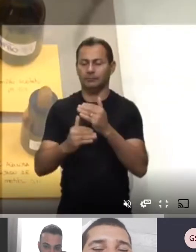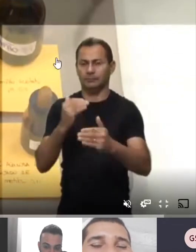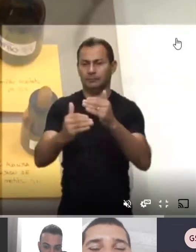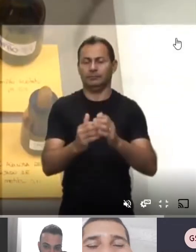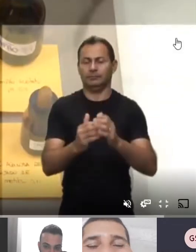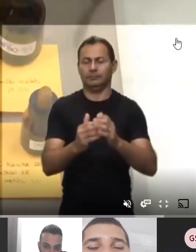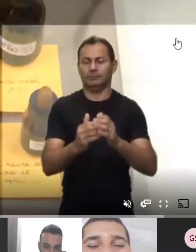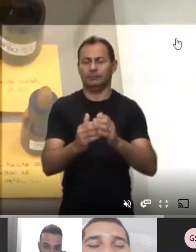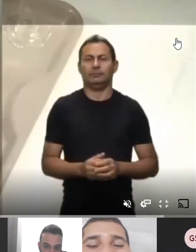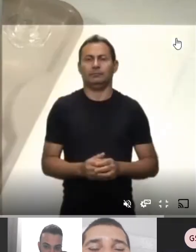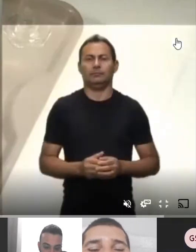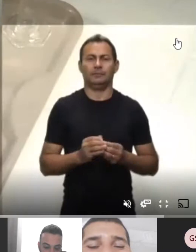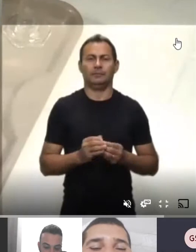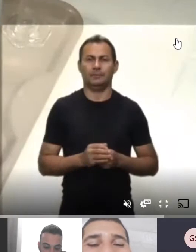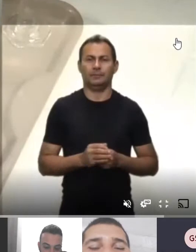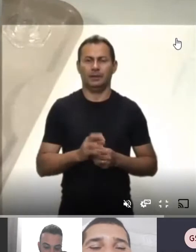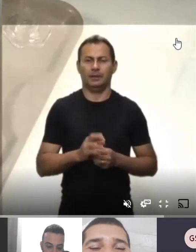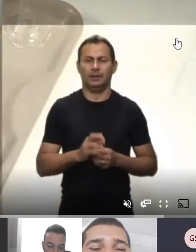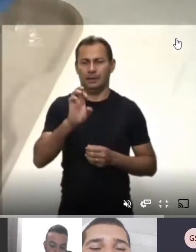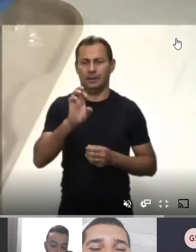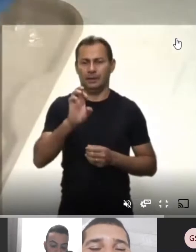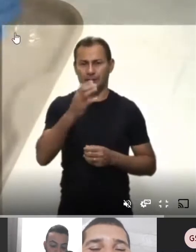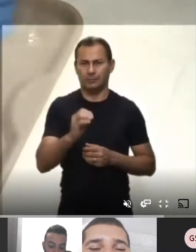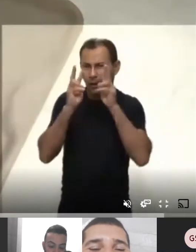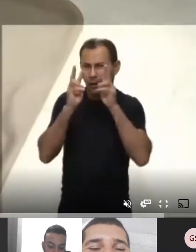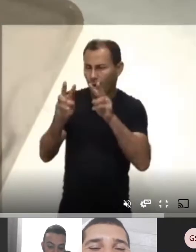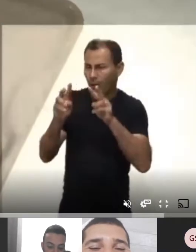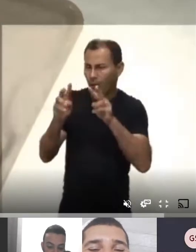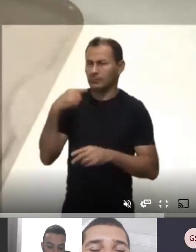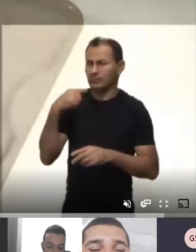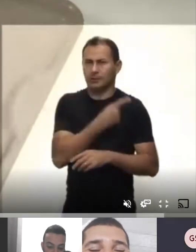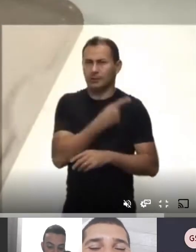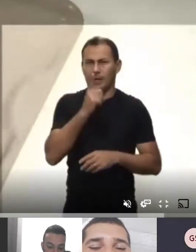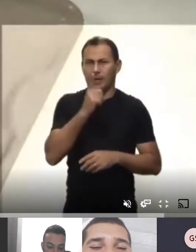Vamos lá. Olha, gente.